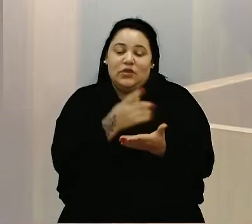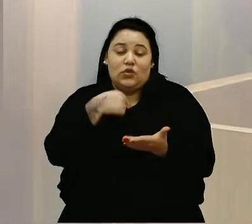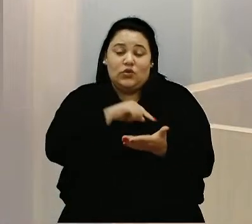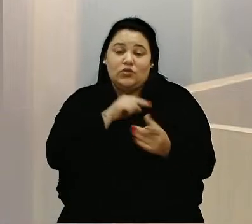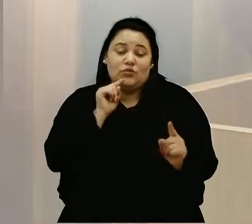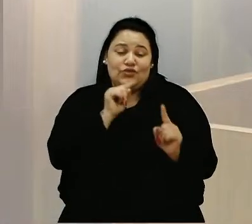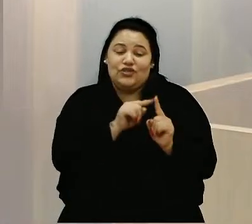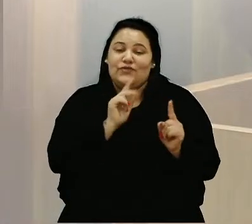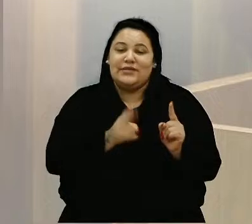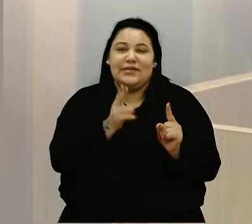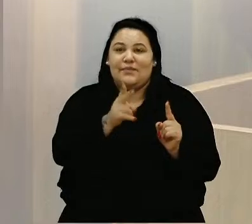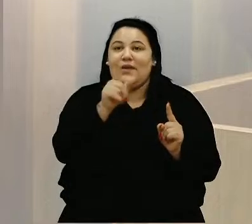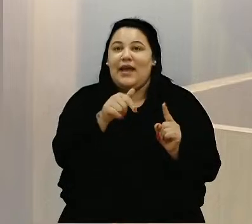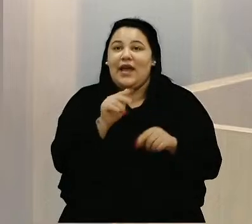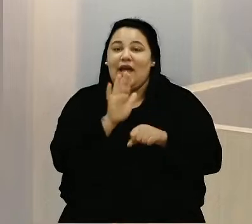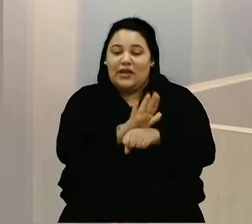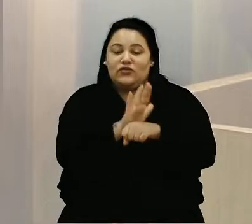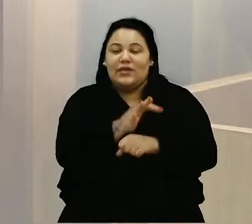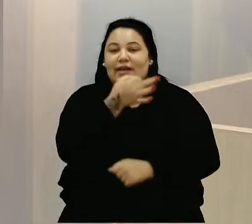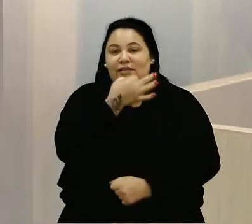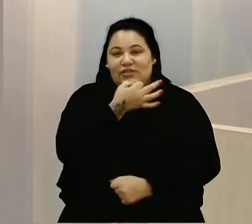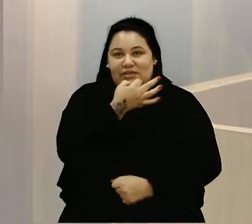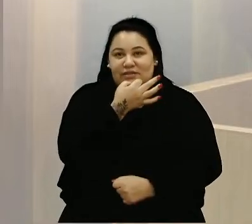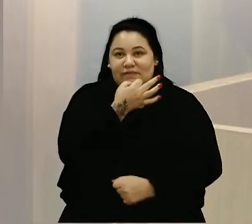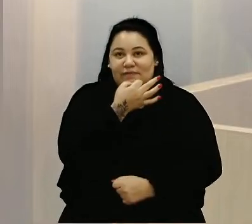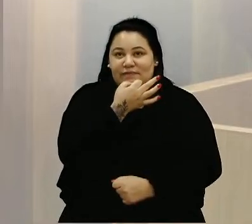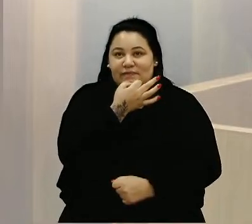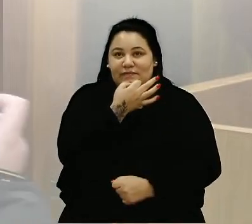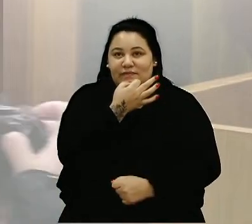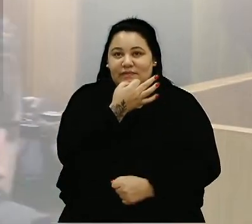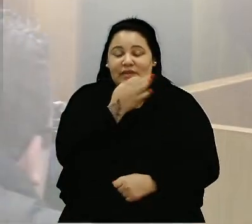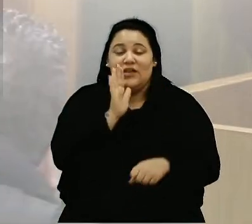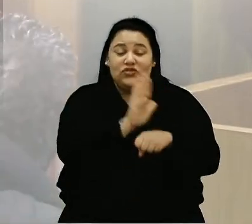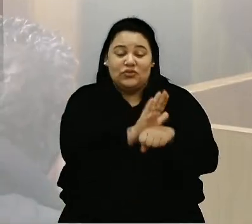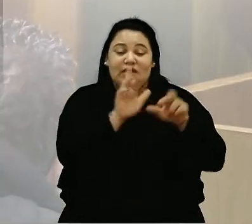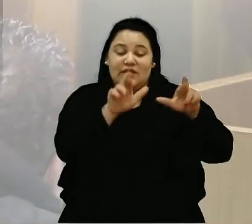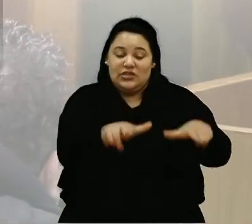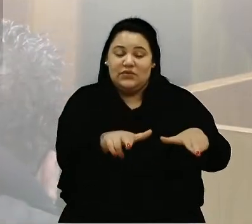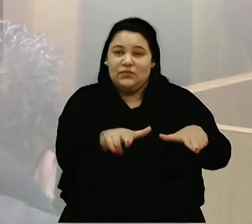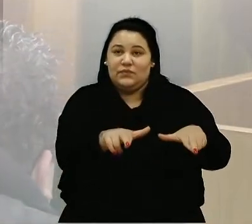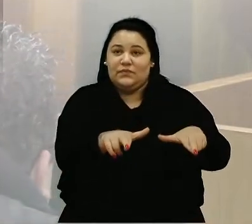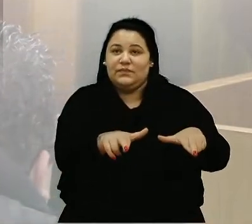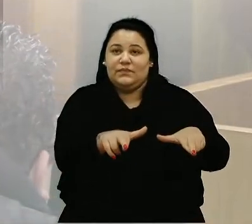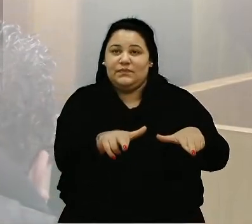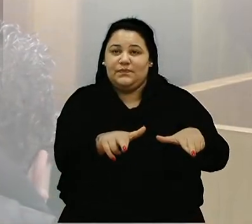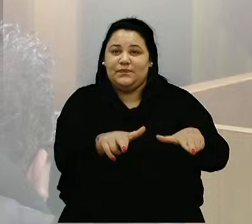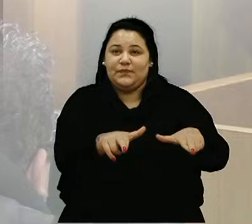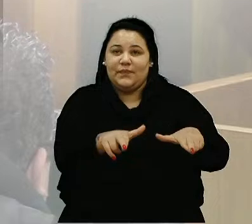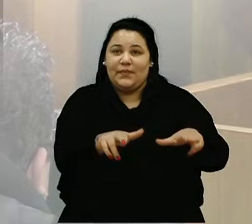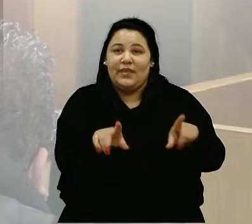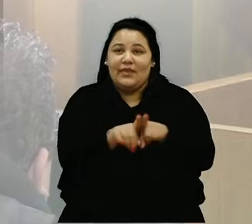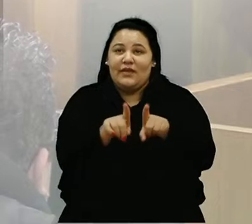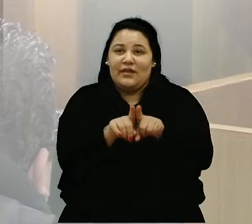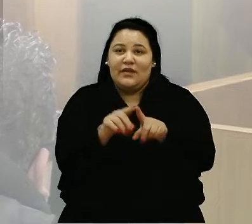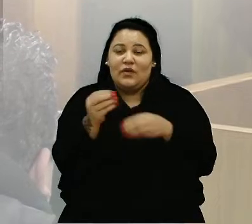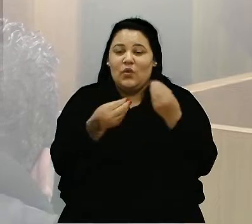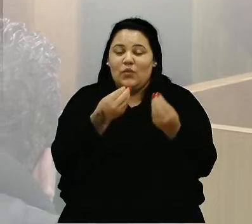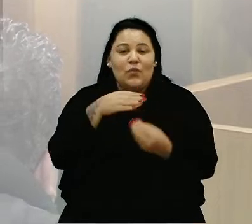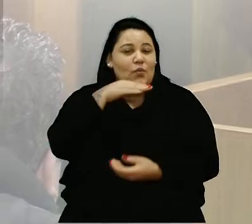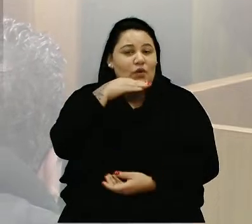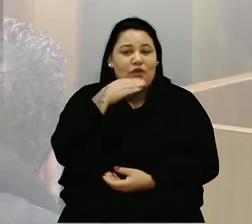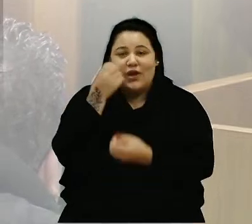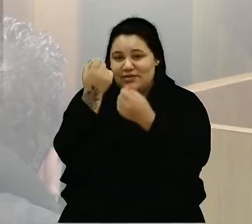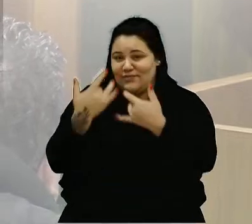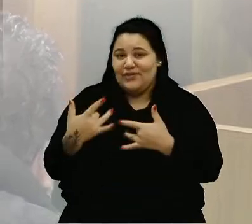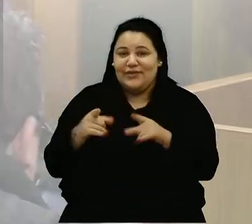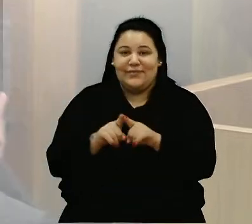ser ajudar Caxias, tá? Ajudar a região, assim como o Bortola falou, que desceu lá